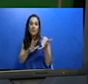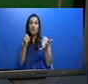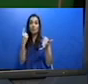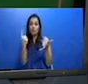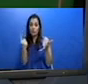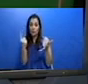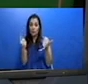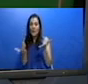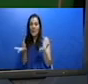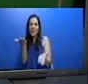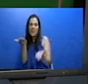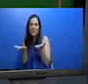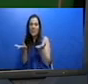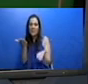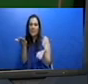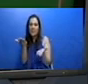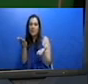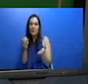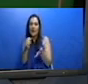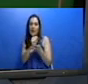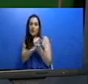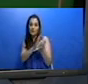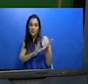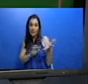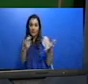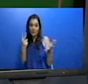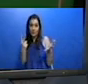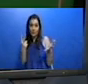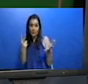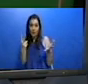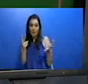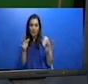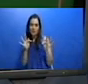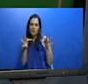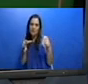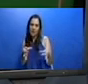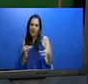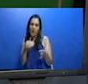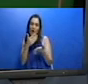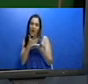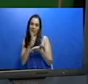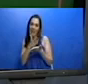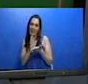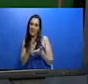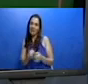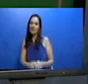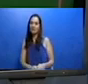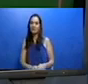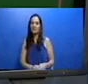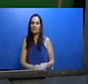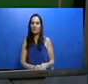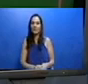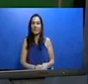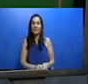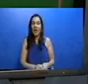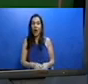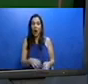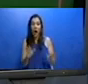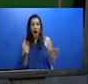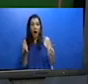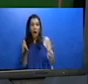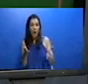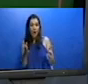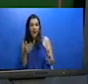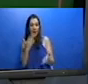quilograma, atividade 2 e, por último, a nossa tarefa, tá? Não sai daí que nossa aula está muito interessante